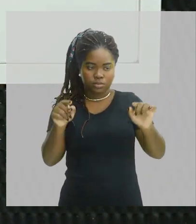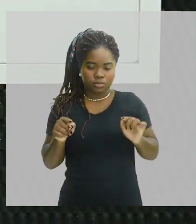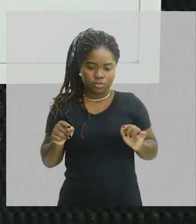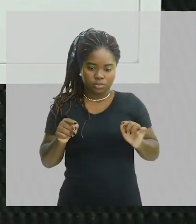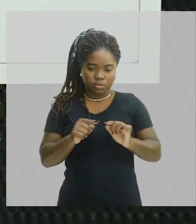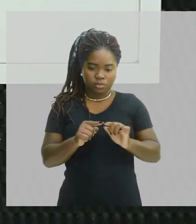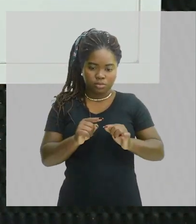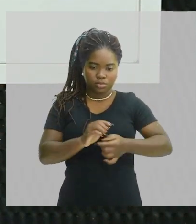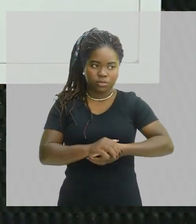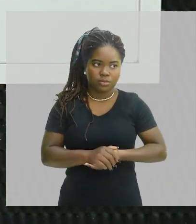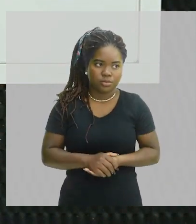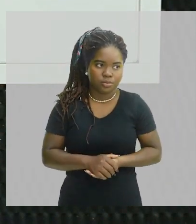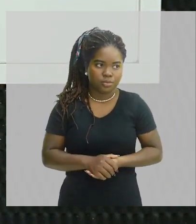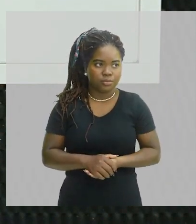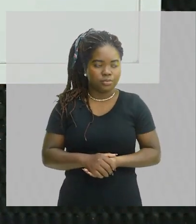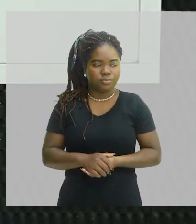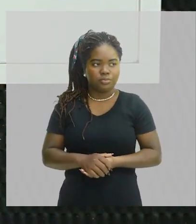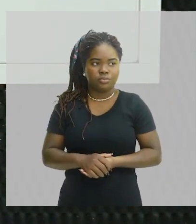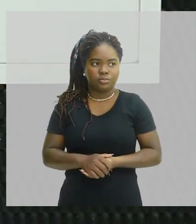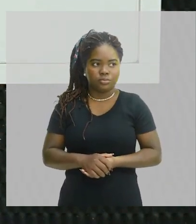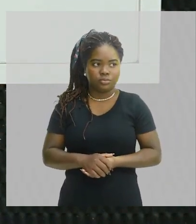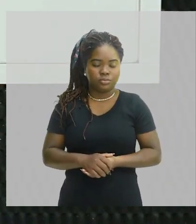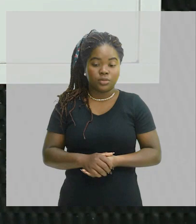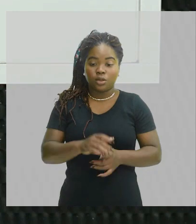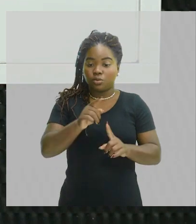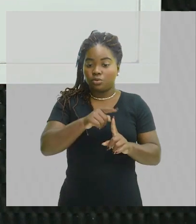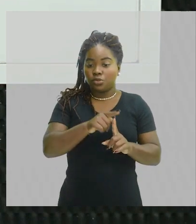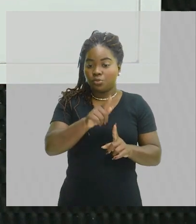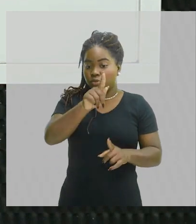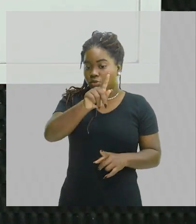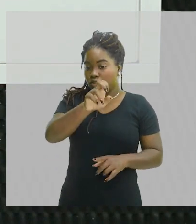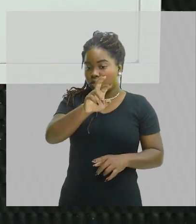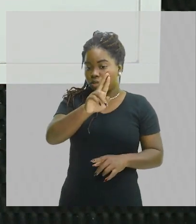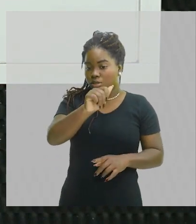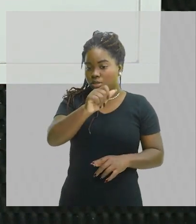Certo? Então isso aqui é um gerador